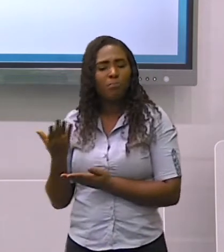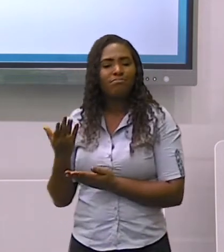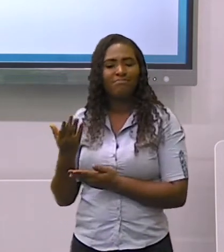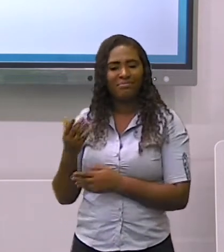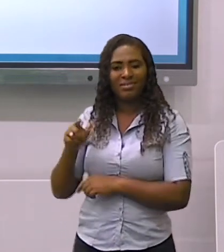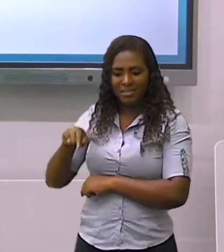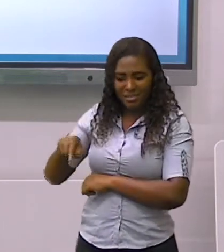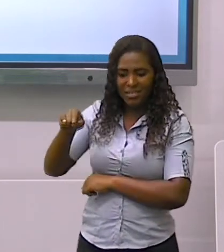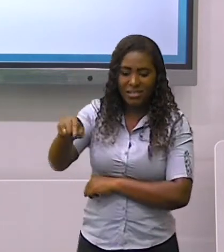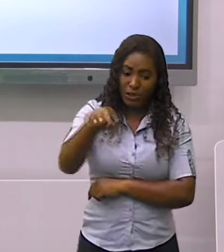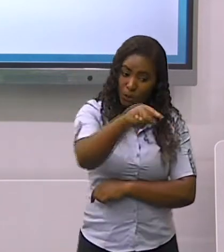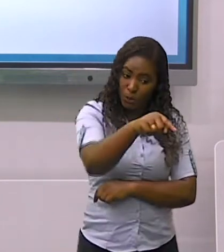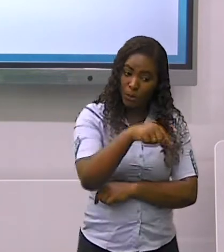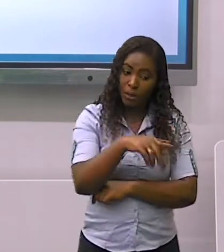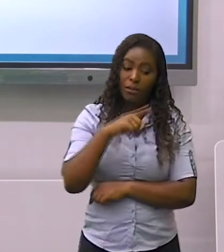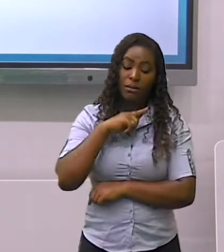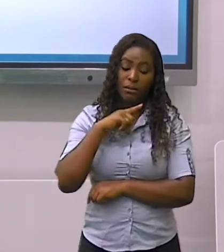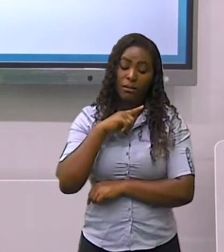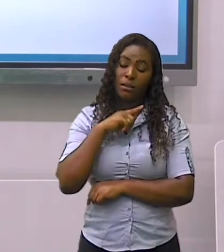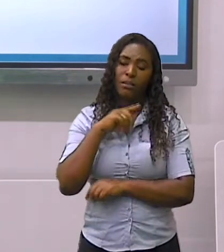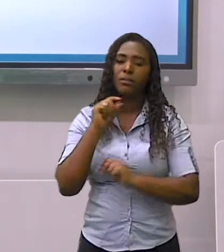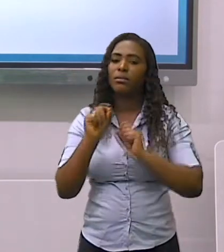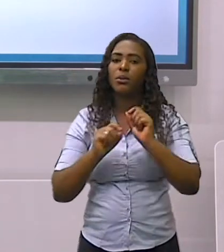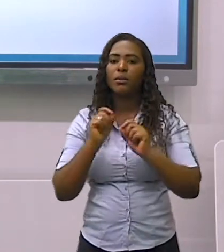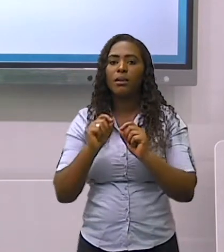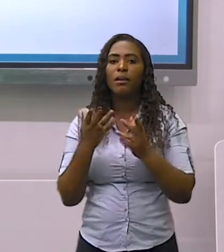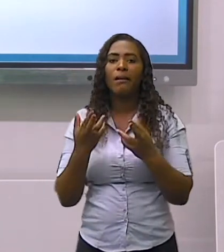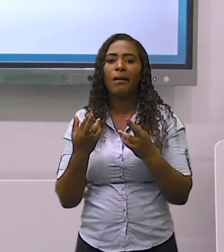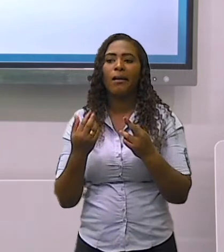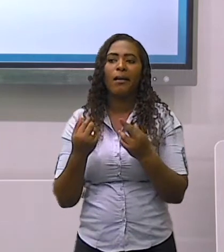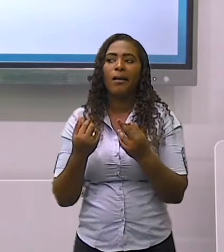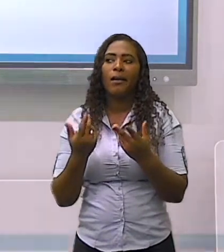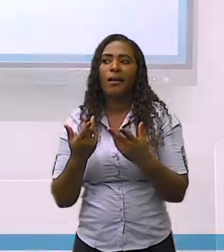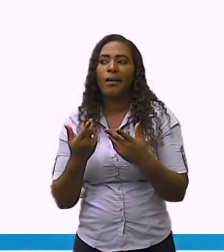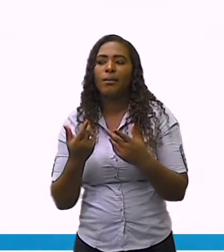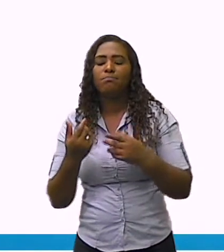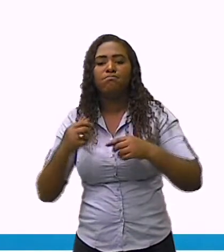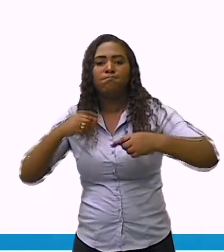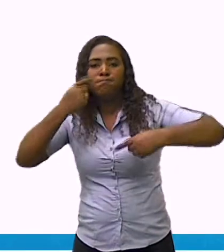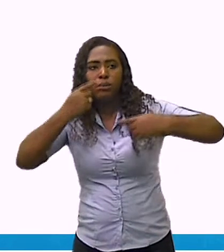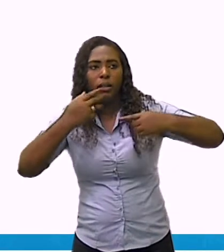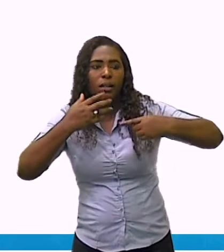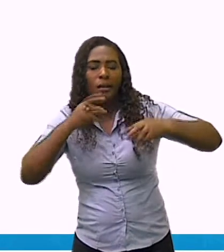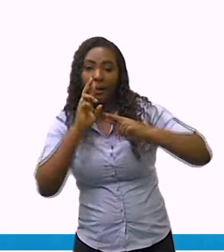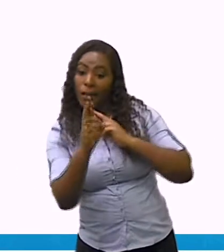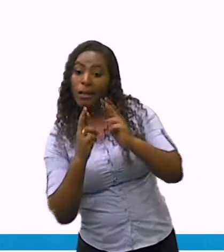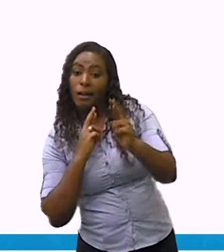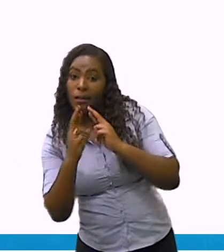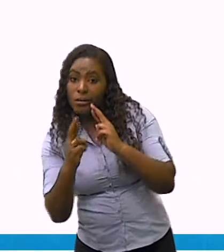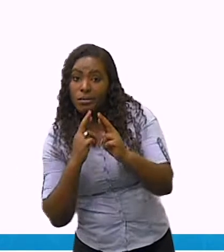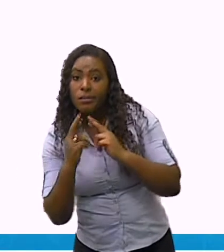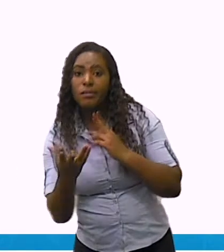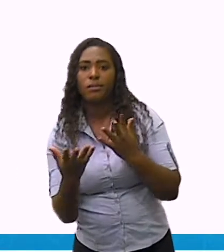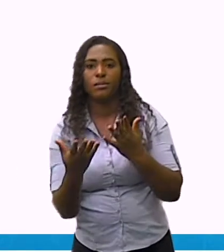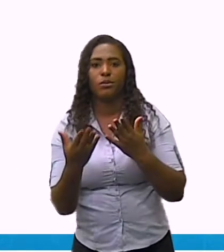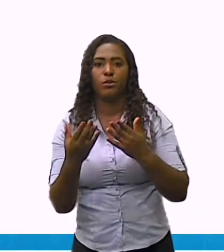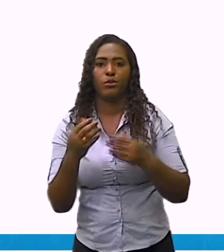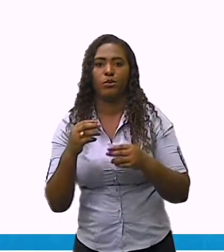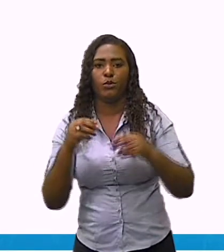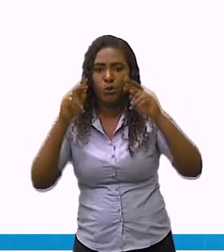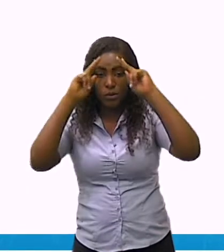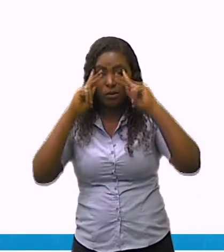sociais, políticas e econômicas, que são fundamentais para o crescimento